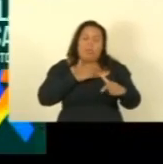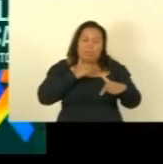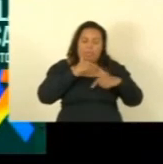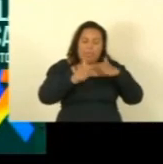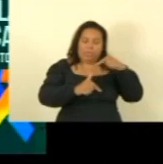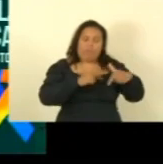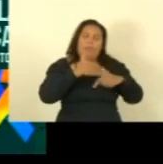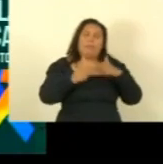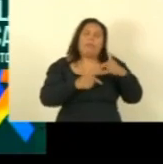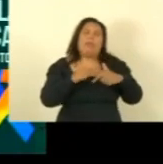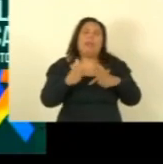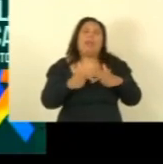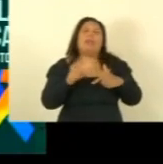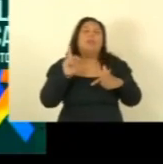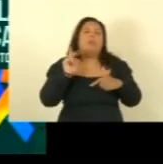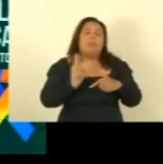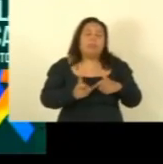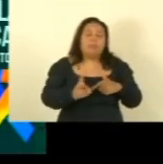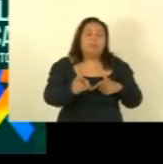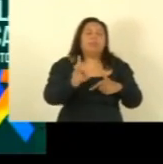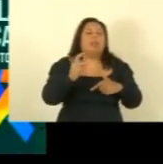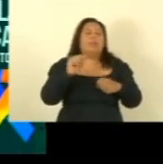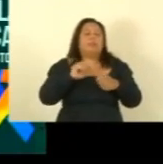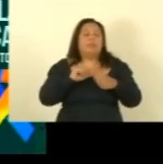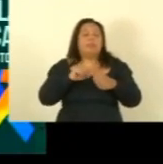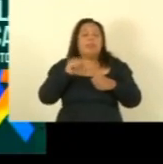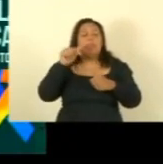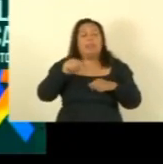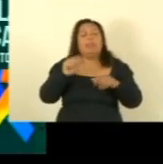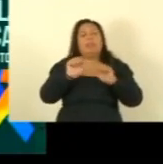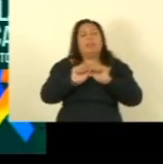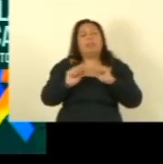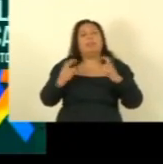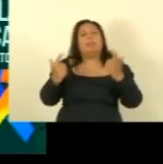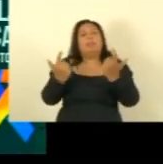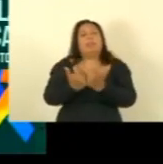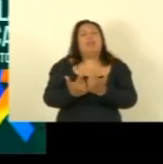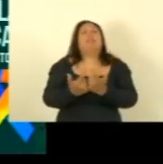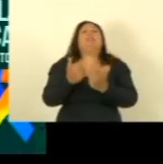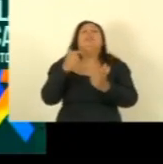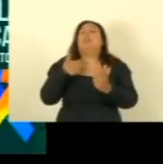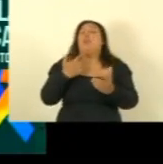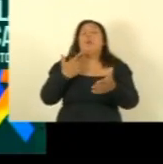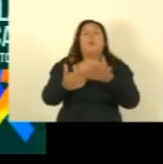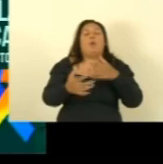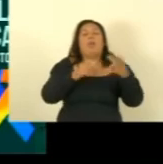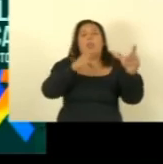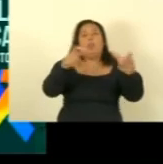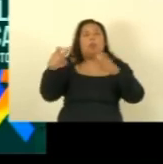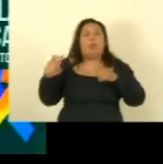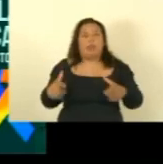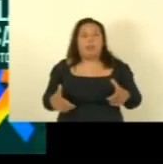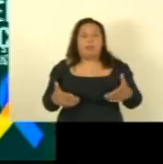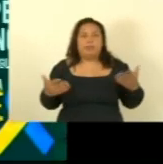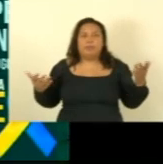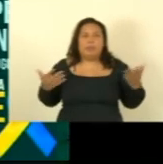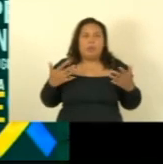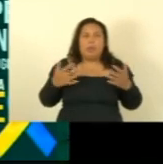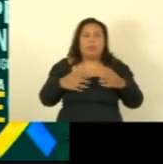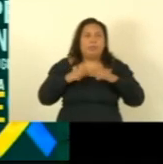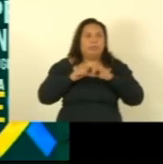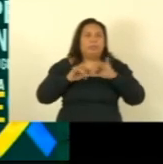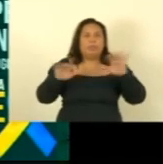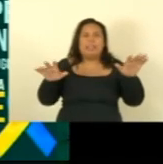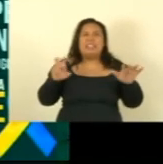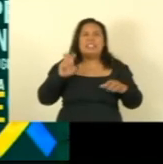trabalho a ser feito aqui nesta Casa de Leis e aonde quer que eu esteja. Repassei agora vários